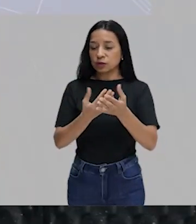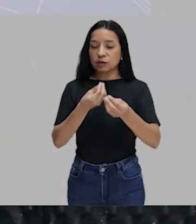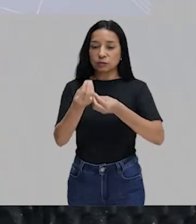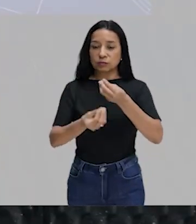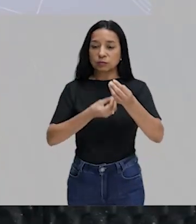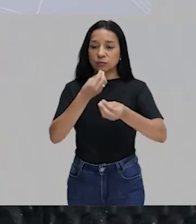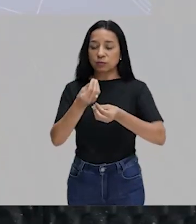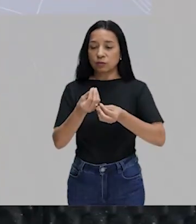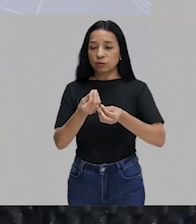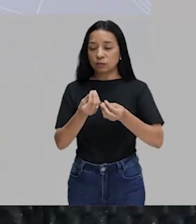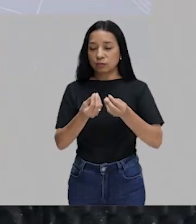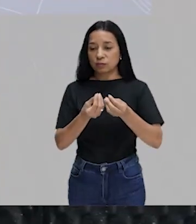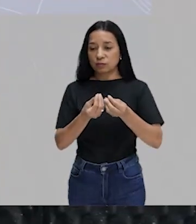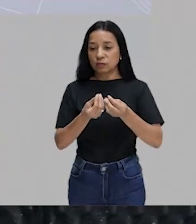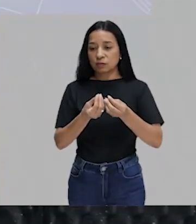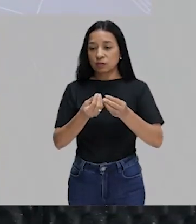como